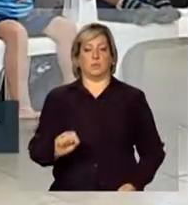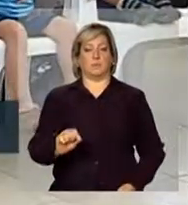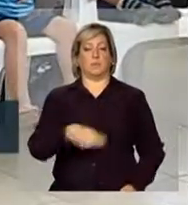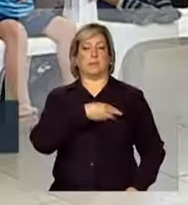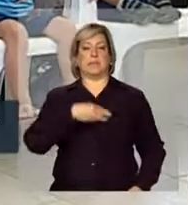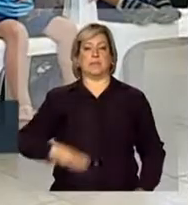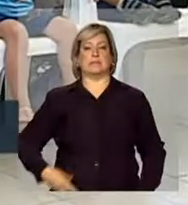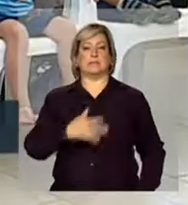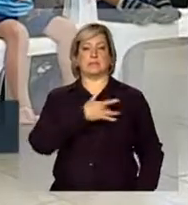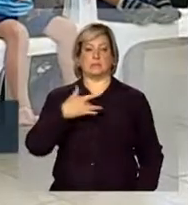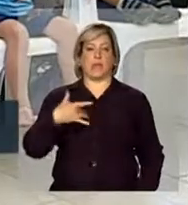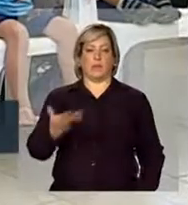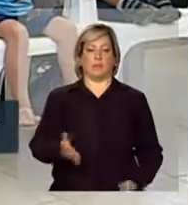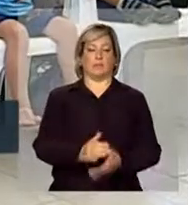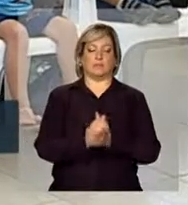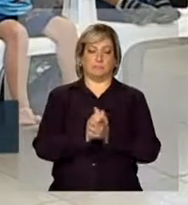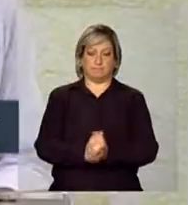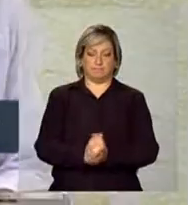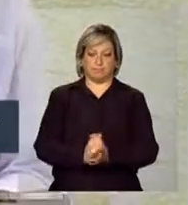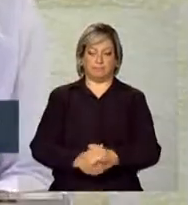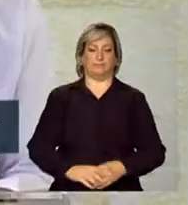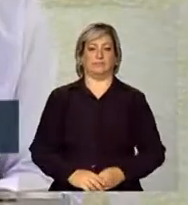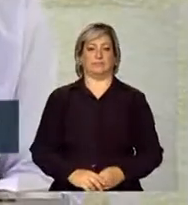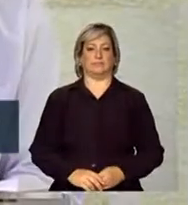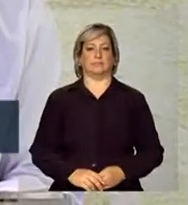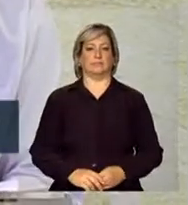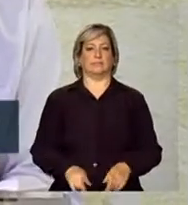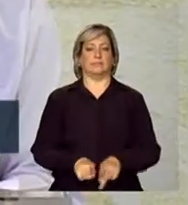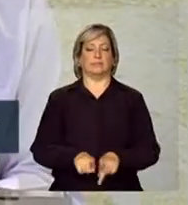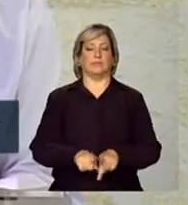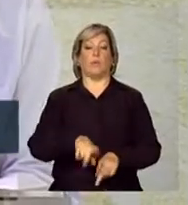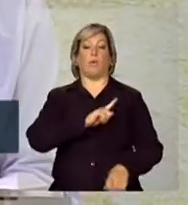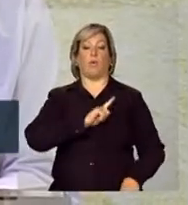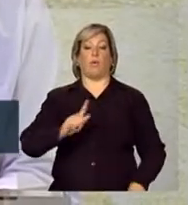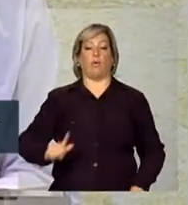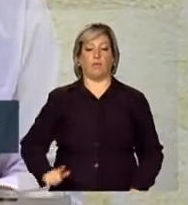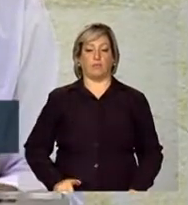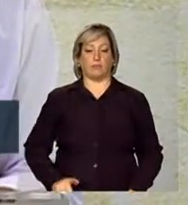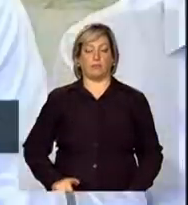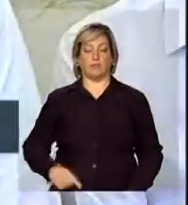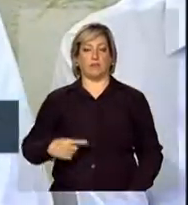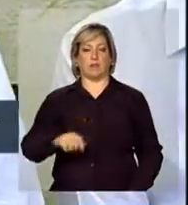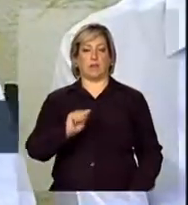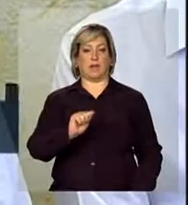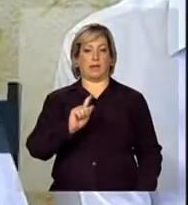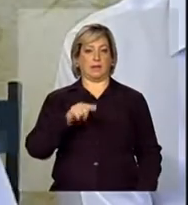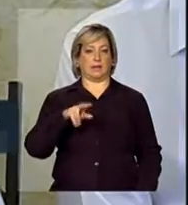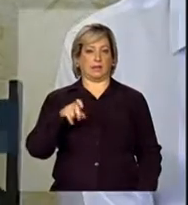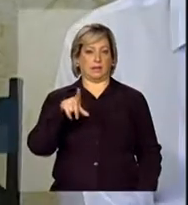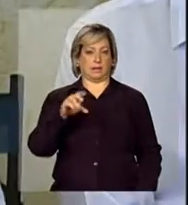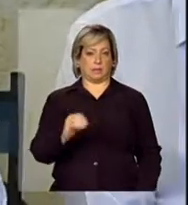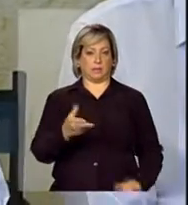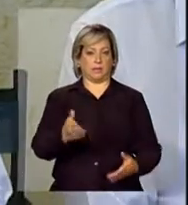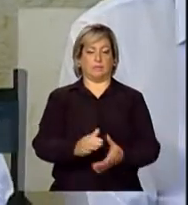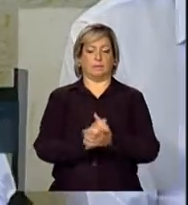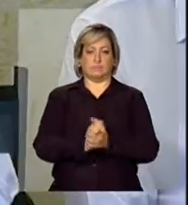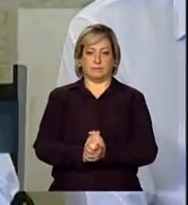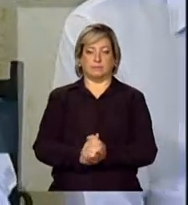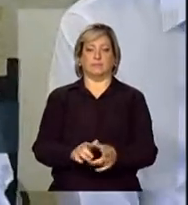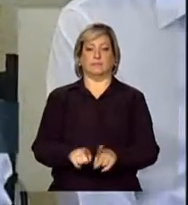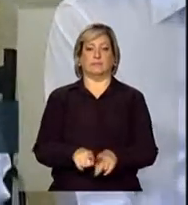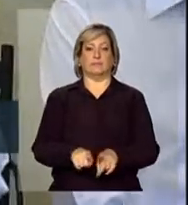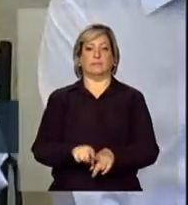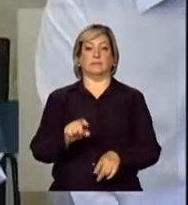da saúde Alexandre Padilha nosso Governador Agnelo Queiroz Nossa